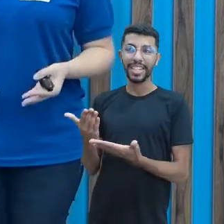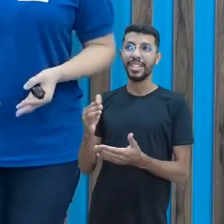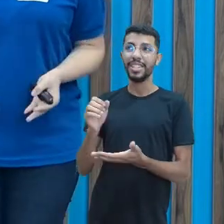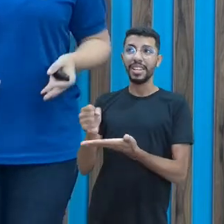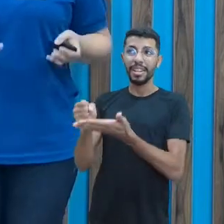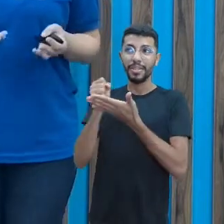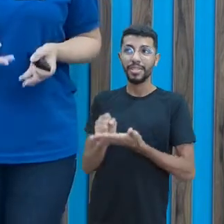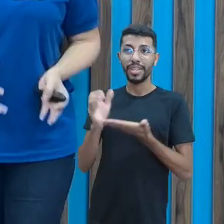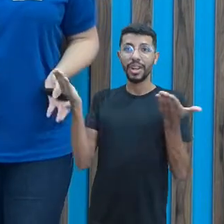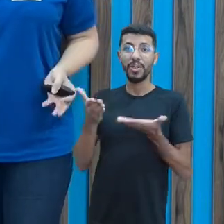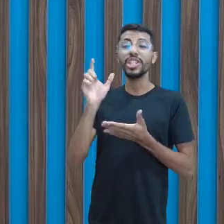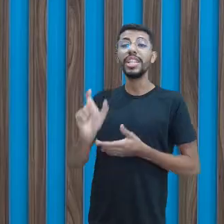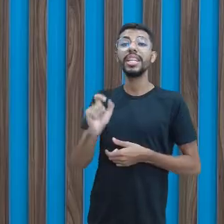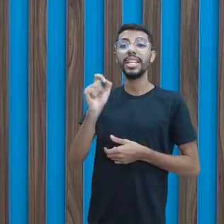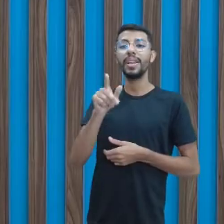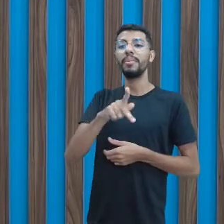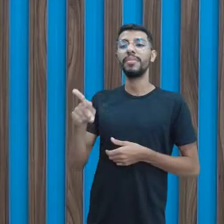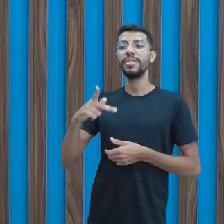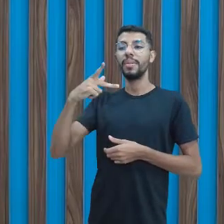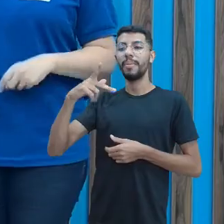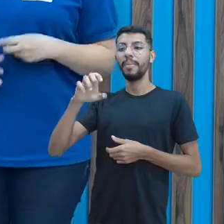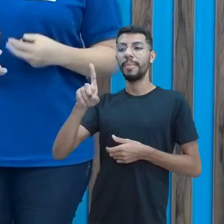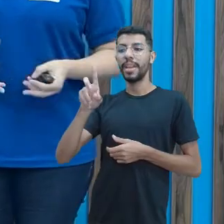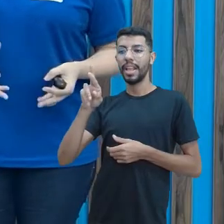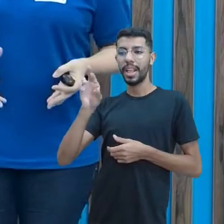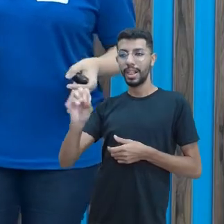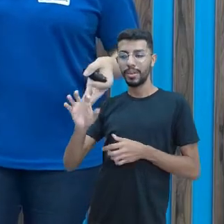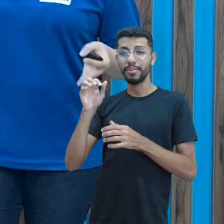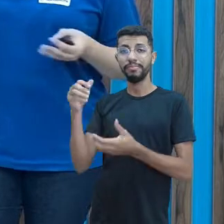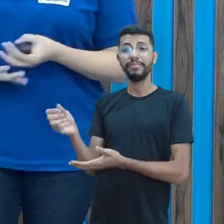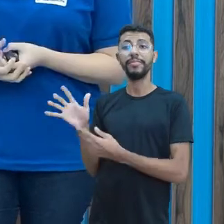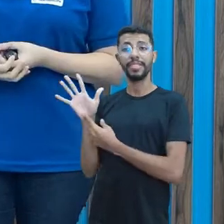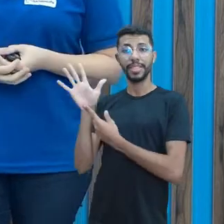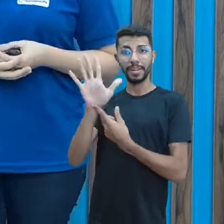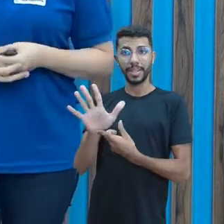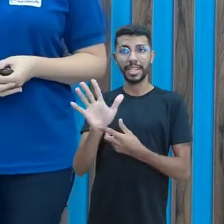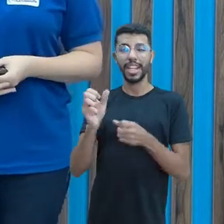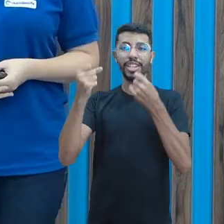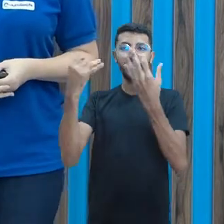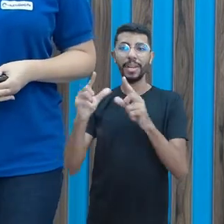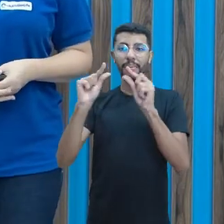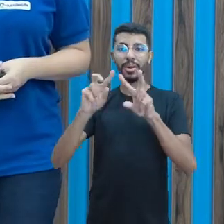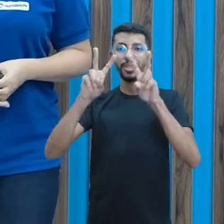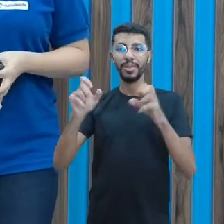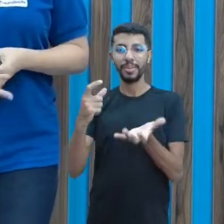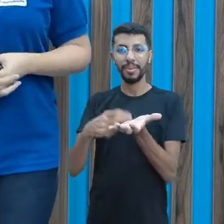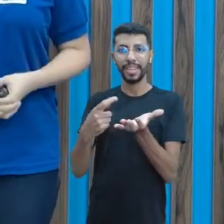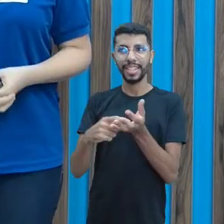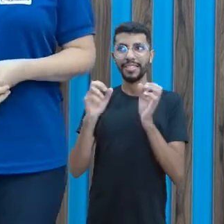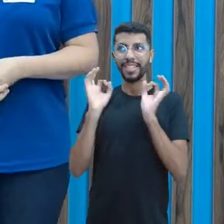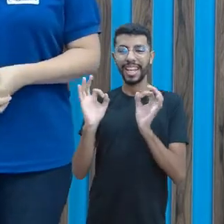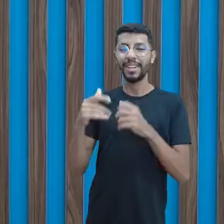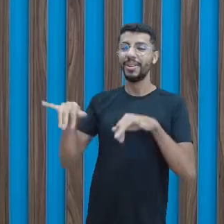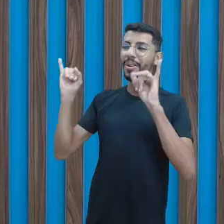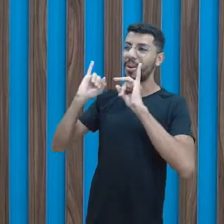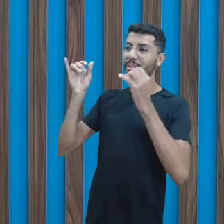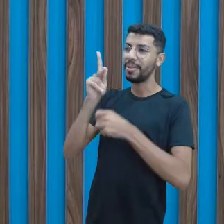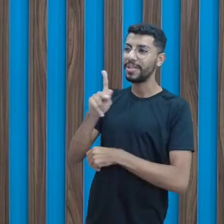esse momento é o professor Pedro. Vou chamá-lo rapidinho para ele se apresentar e falar um pouquinho sobre o aplicativo, tá certo? Oi,